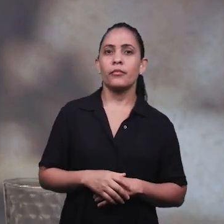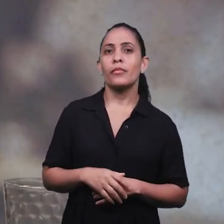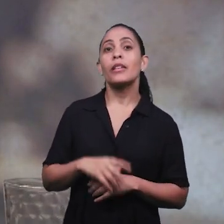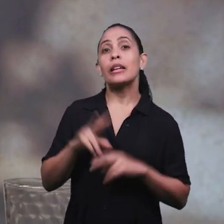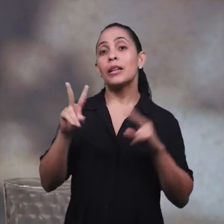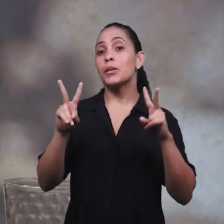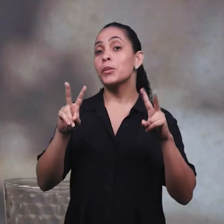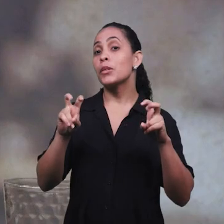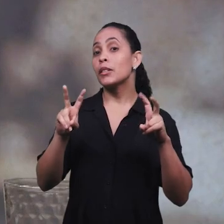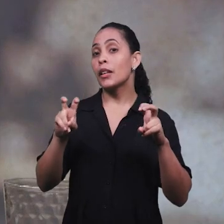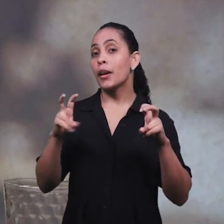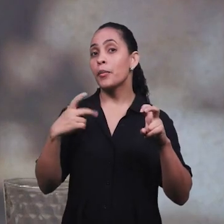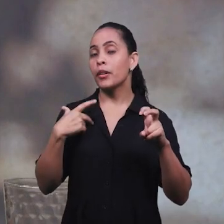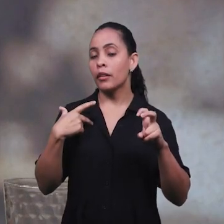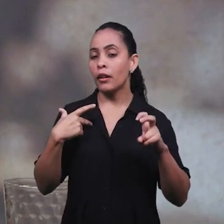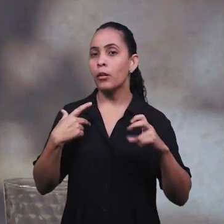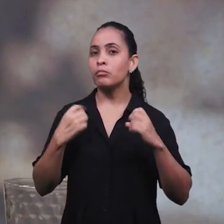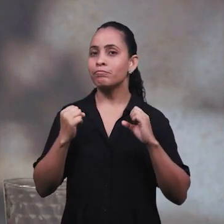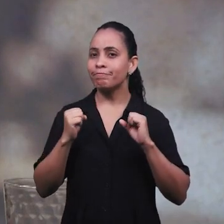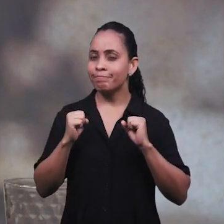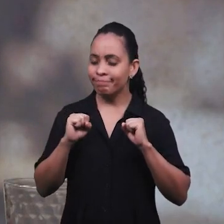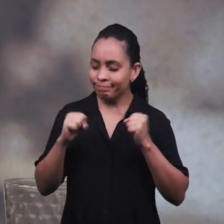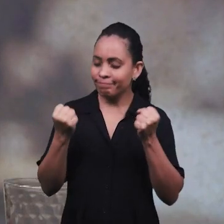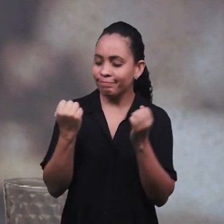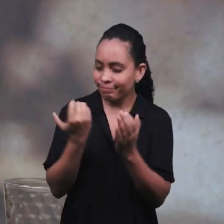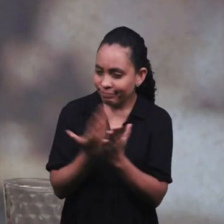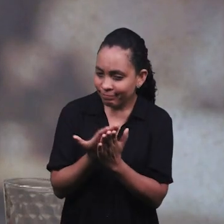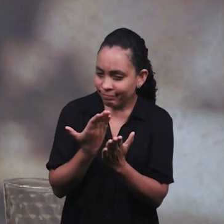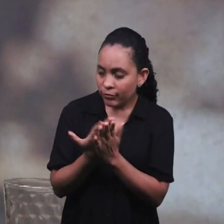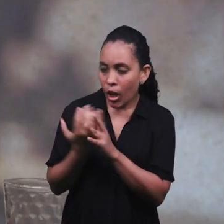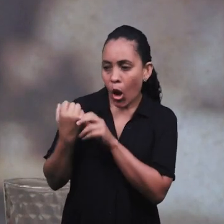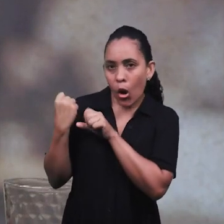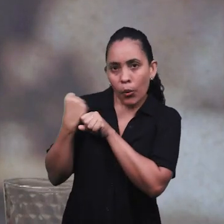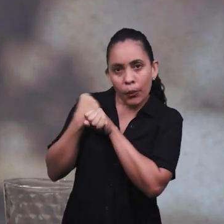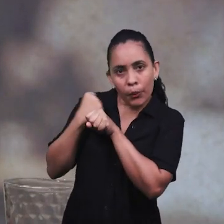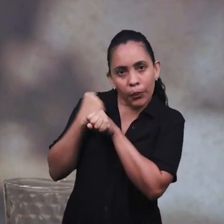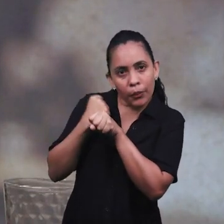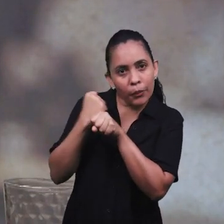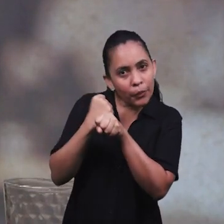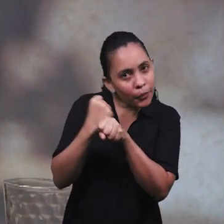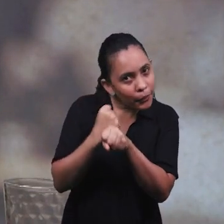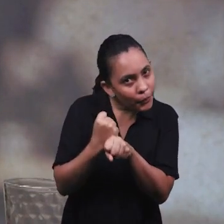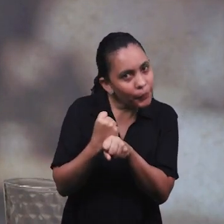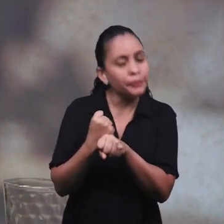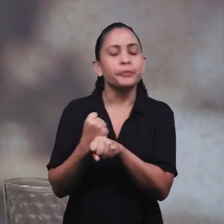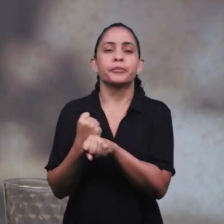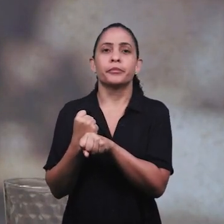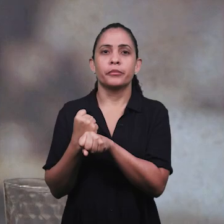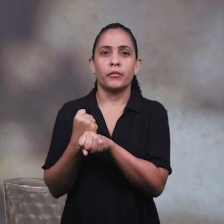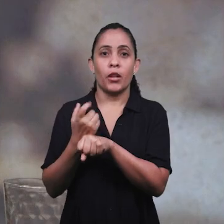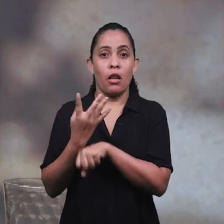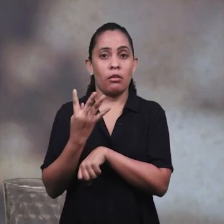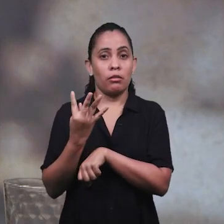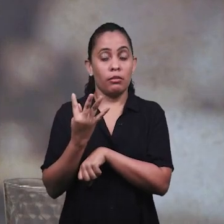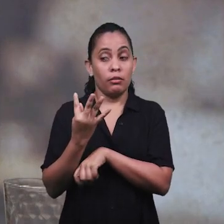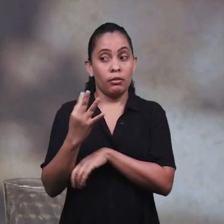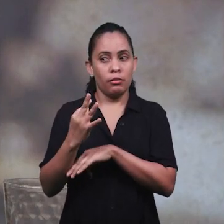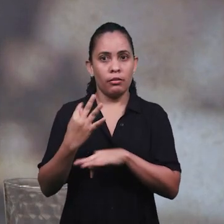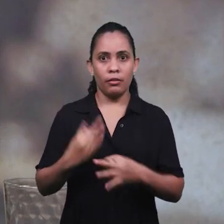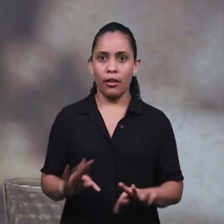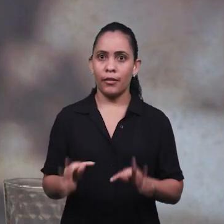tema que eu me dediquei muito a estudar nos últimos anos. E a gente vê que com o avanço da tecnologia,